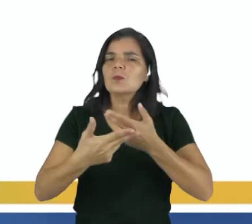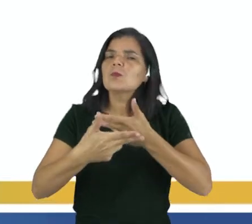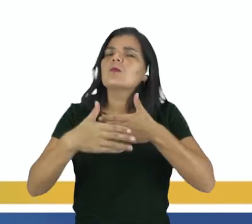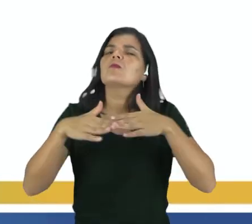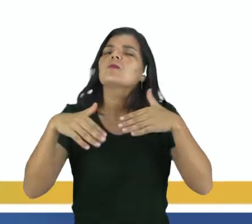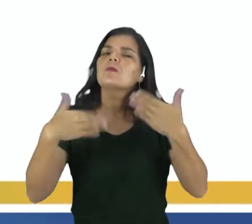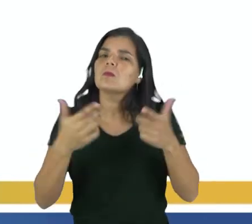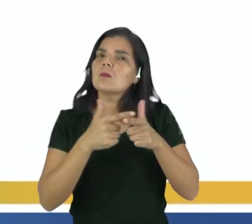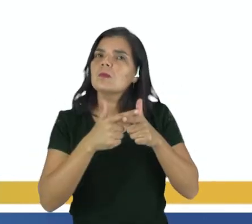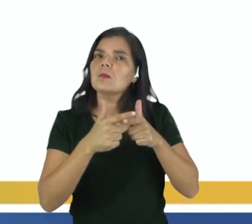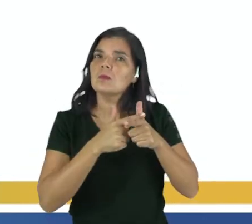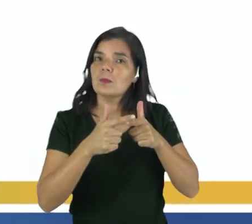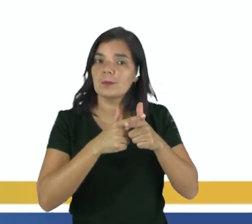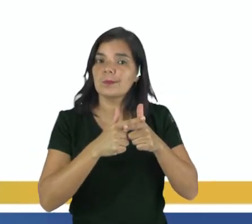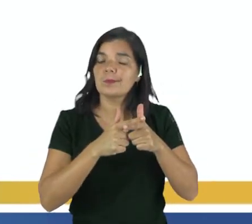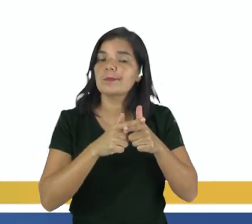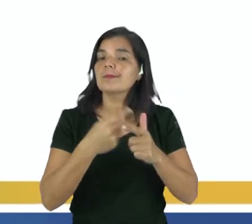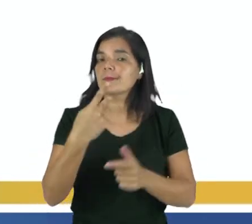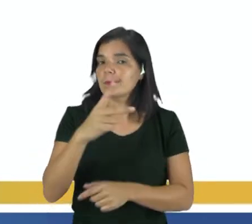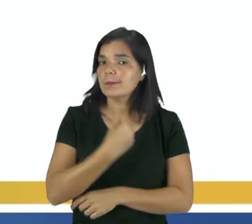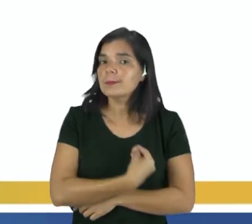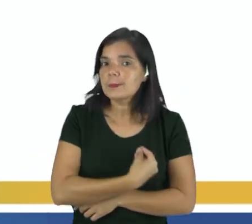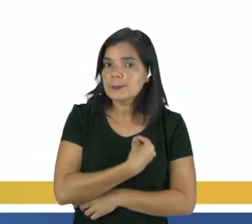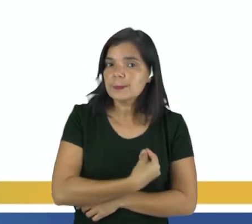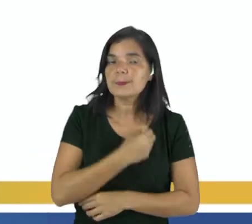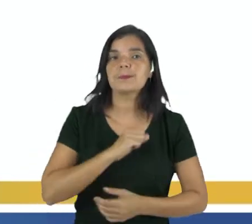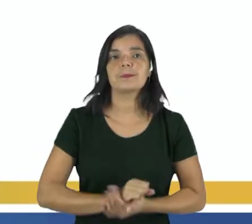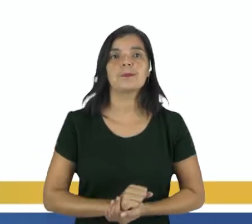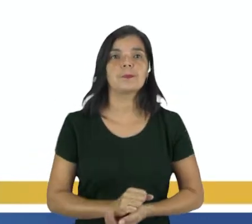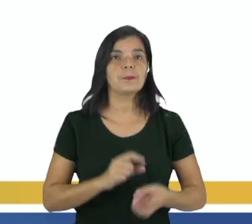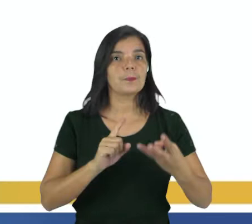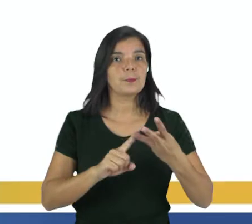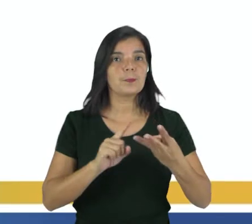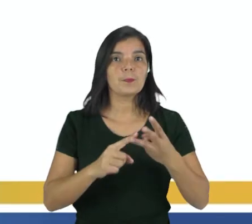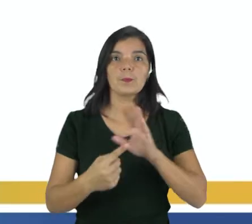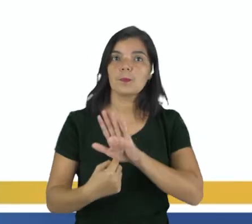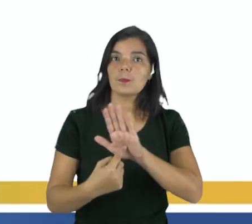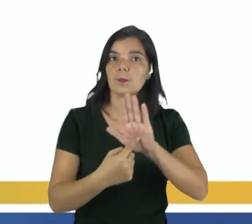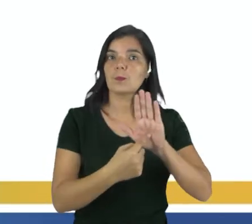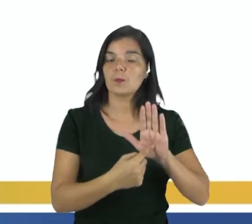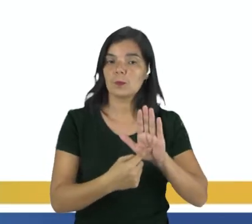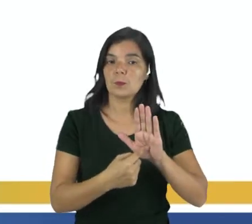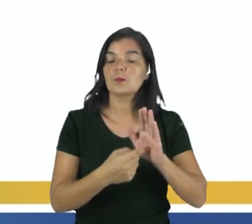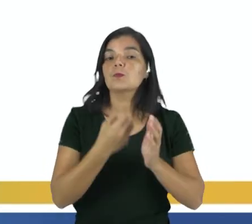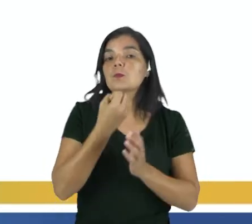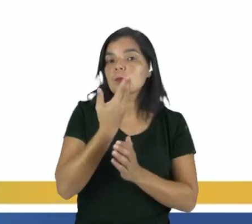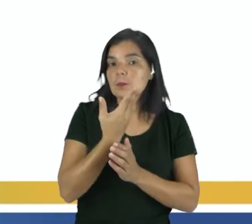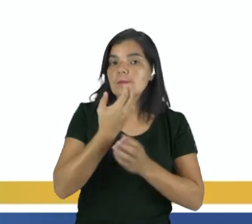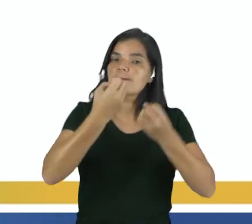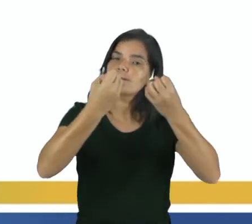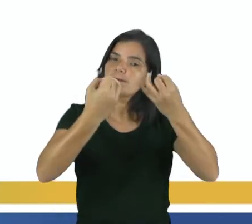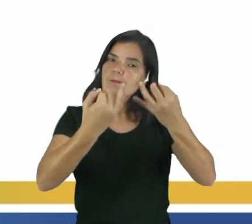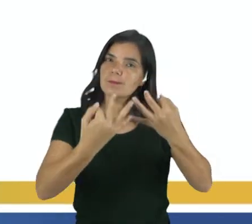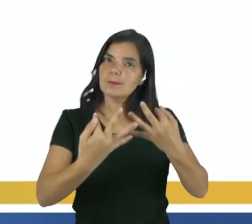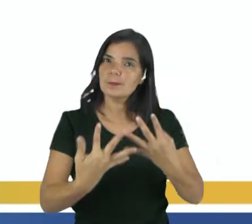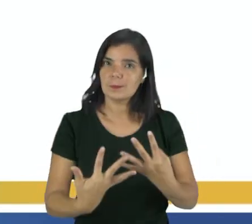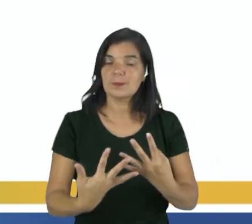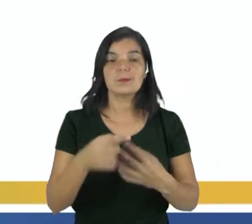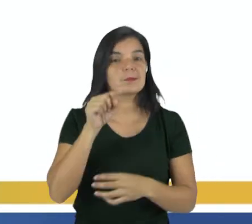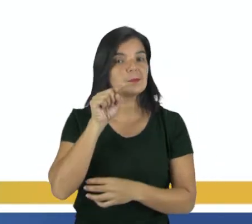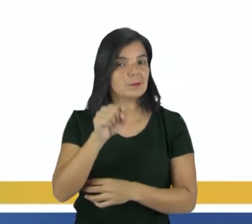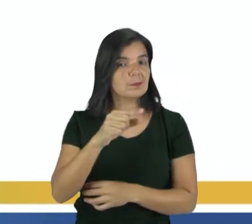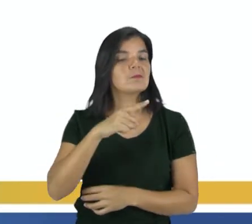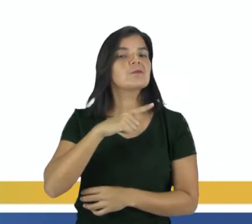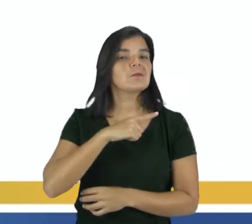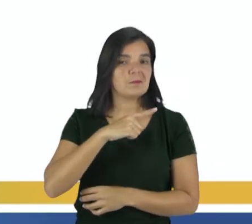as consequências desse problema em sua vida? 3, mostrar por meio de bons argumentos que